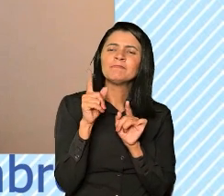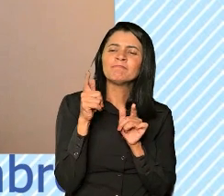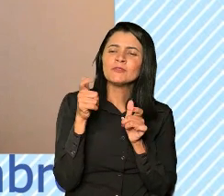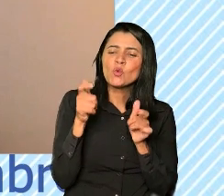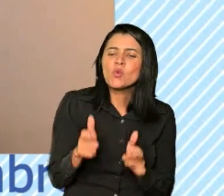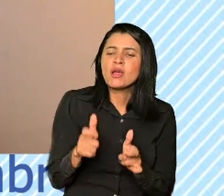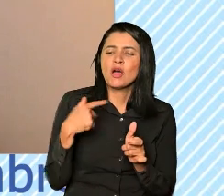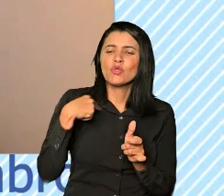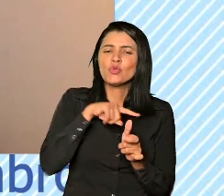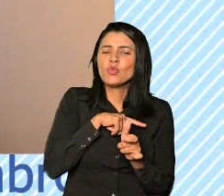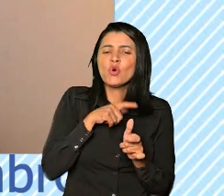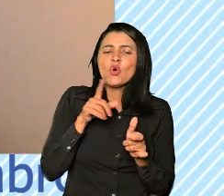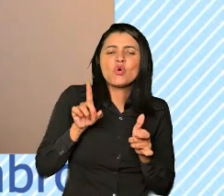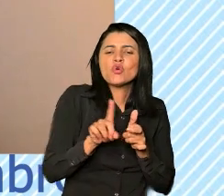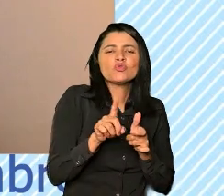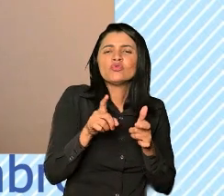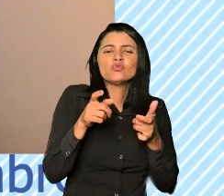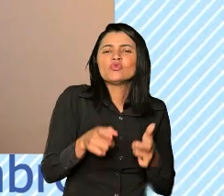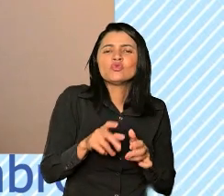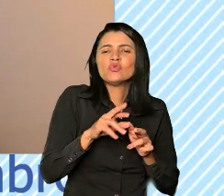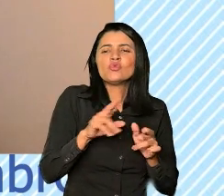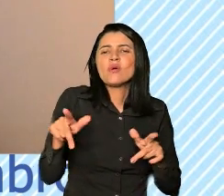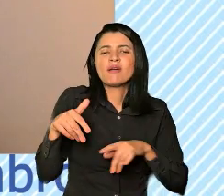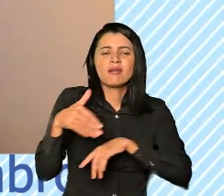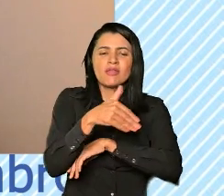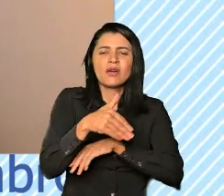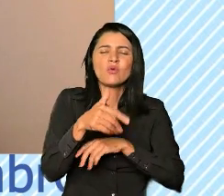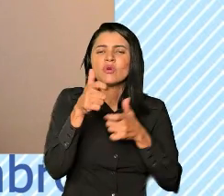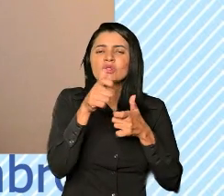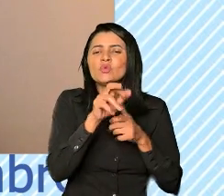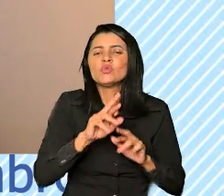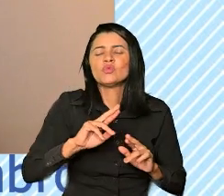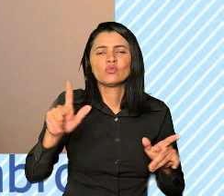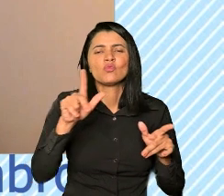da gente, não é nas ruas, né? Não é